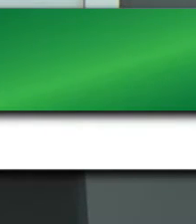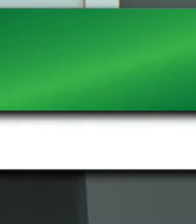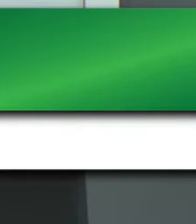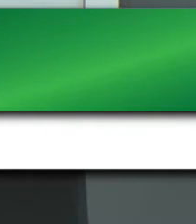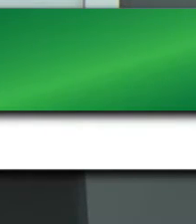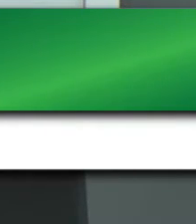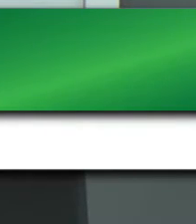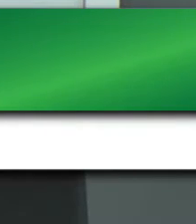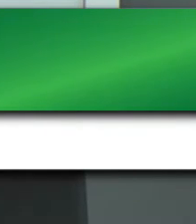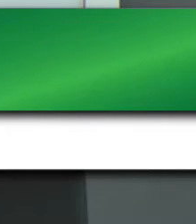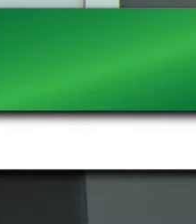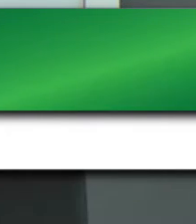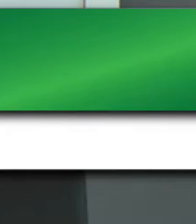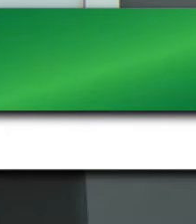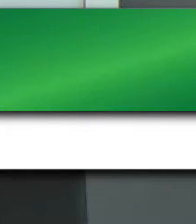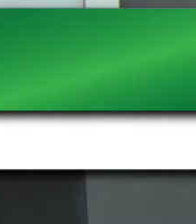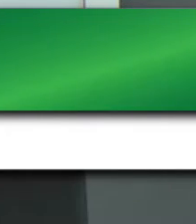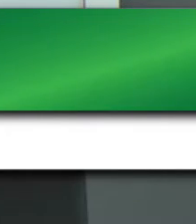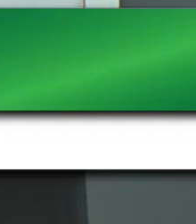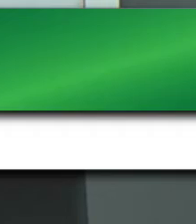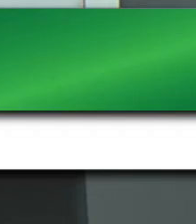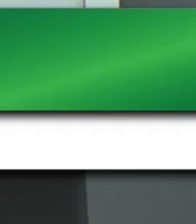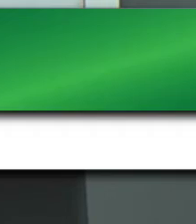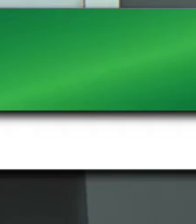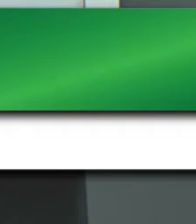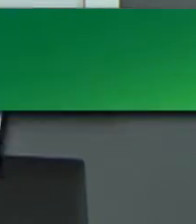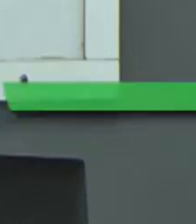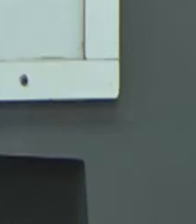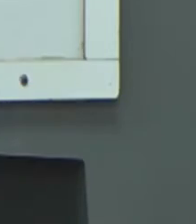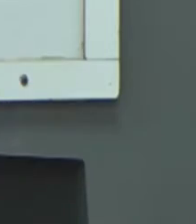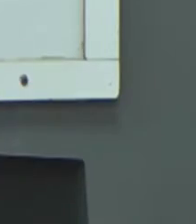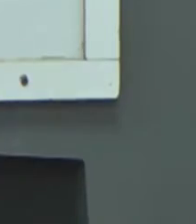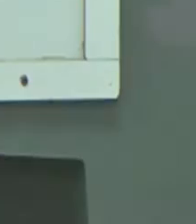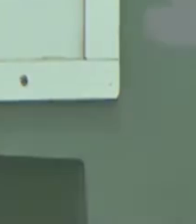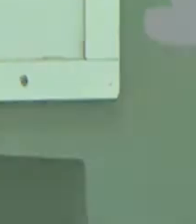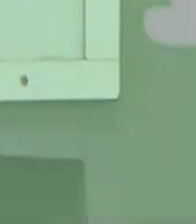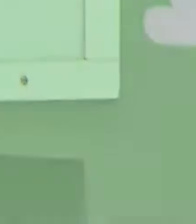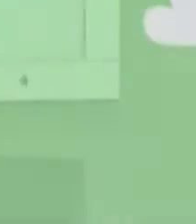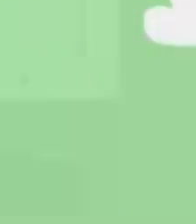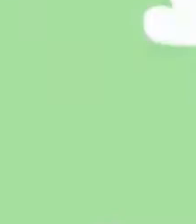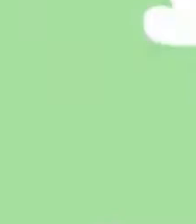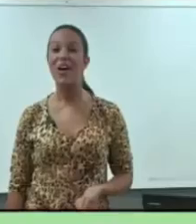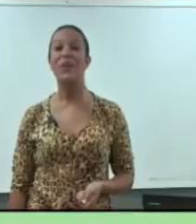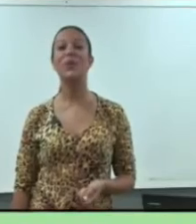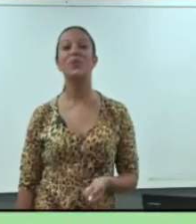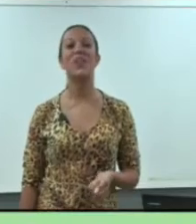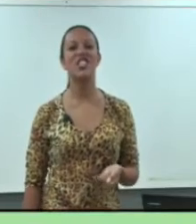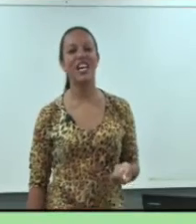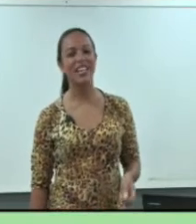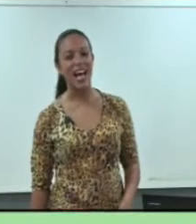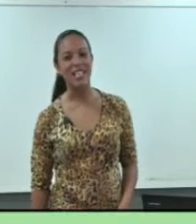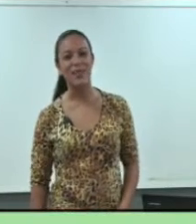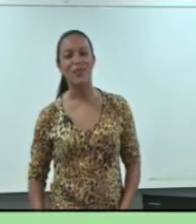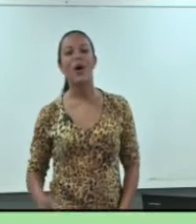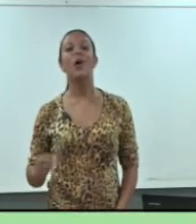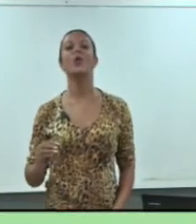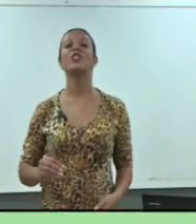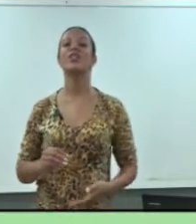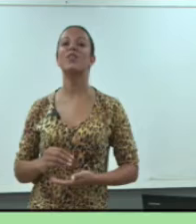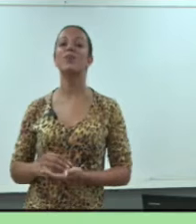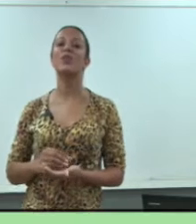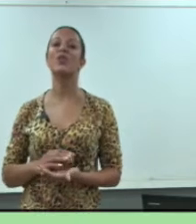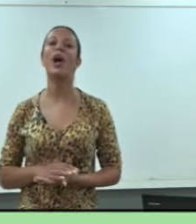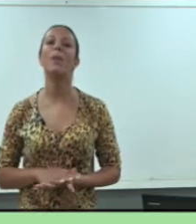continuidade aos assuntos de ciências é vamos lá e os vegetais